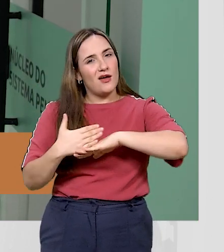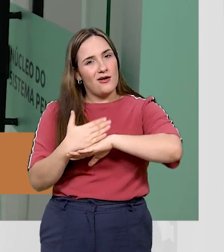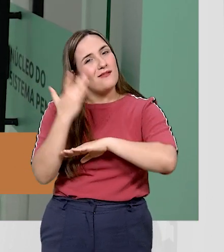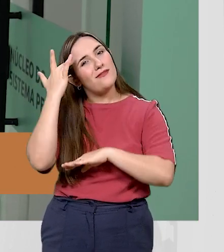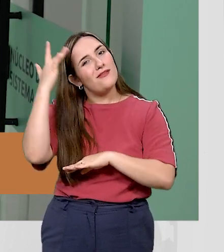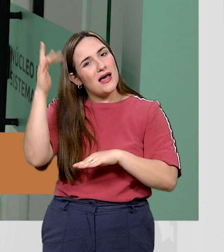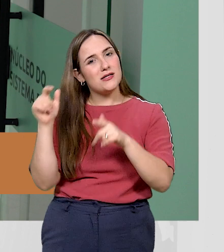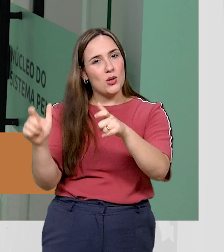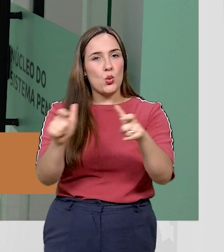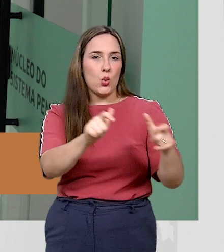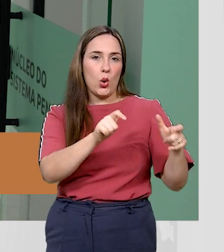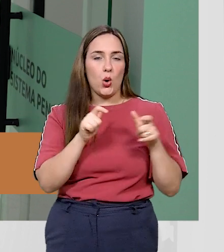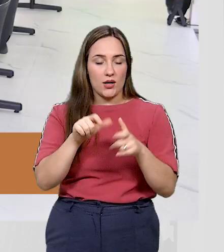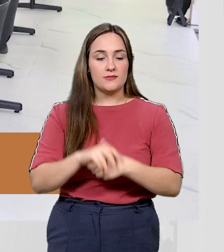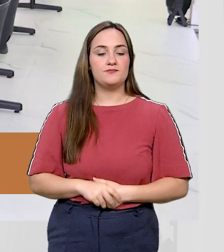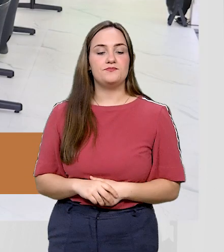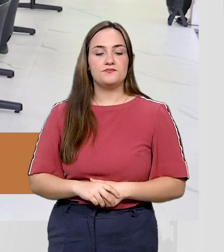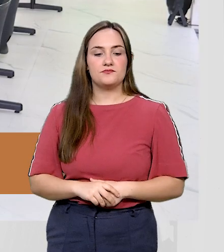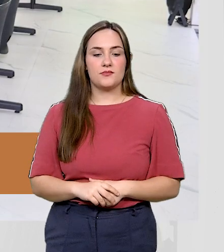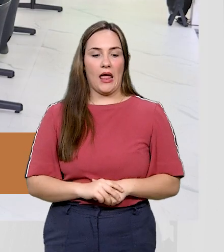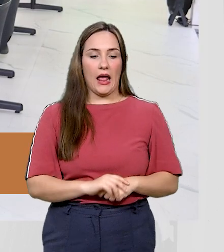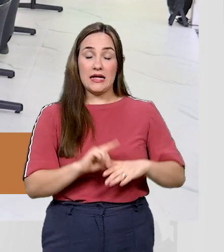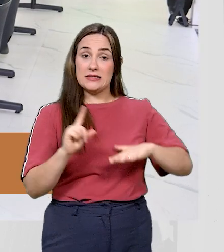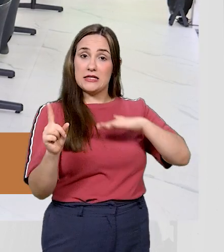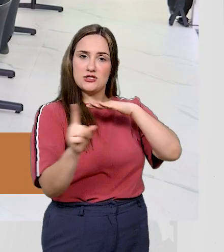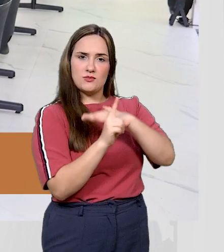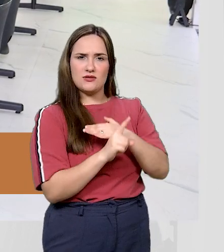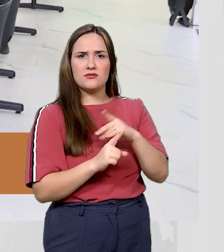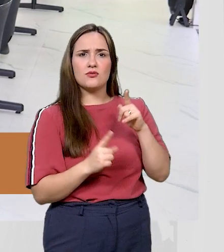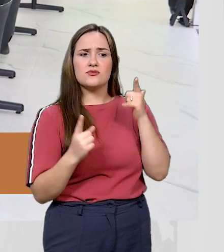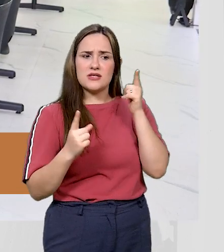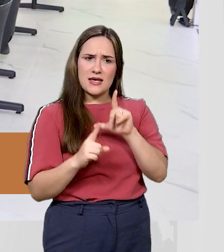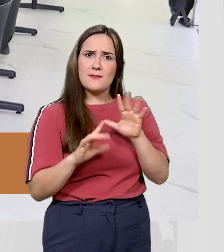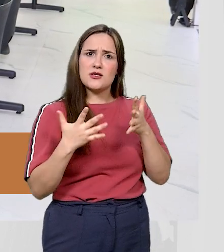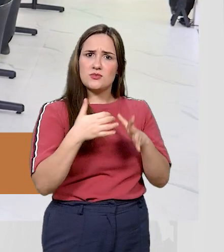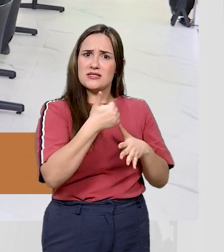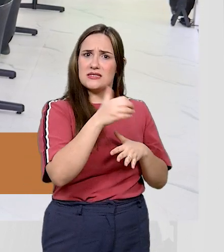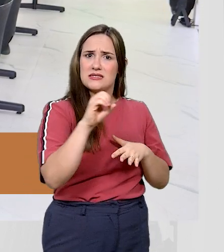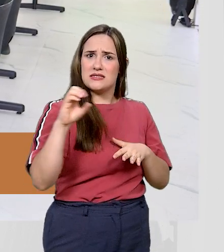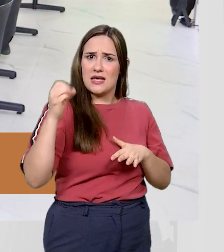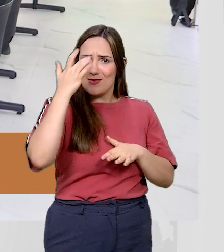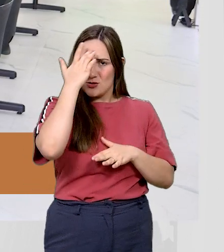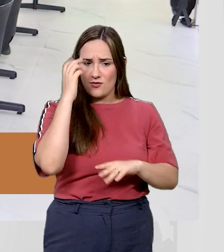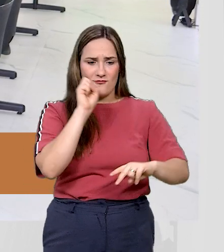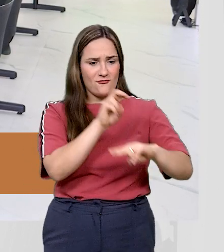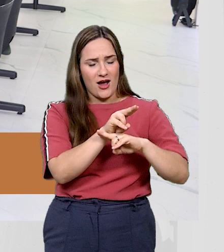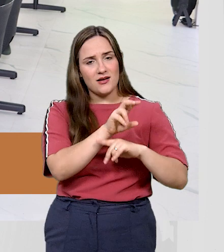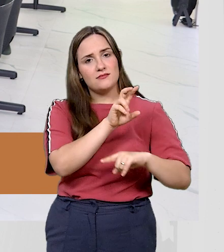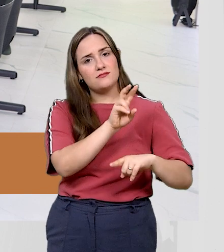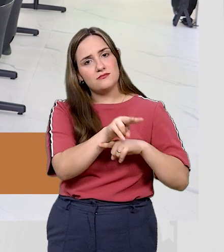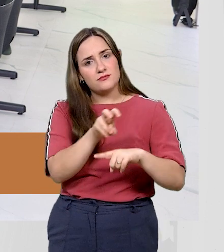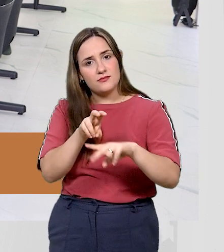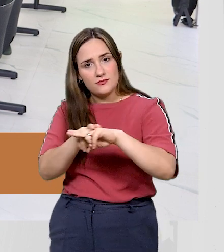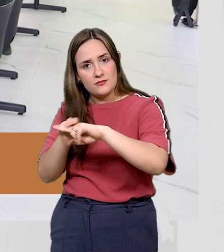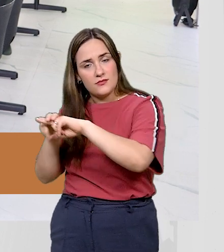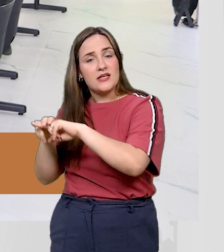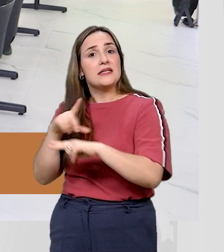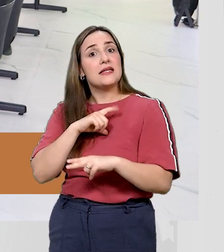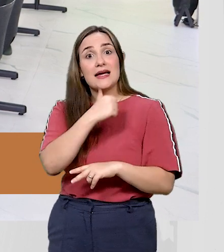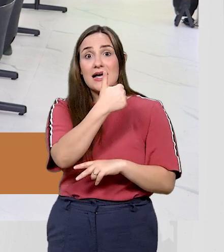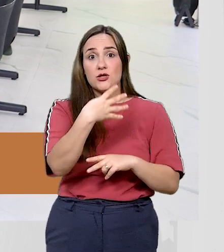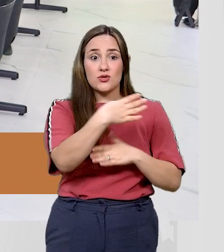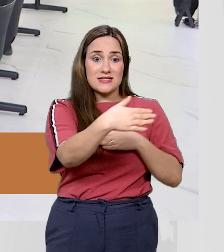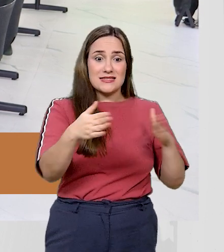acessibilidade e versatilidade dos espaços. A recepção tem capacidade para mais de 100 lugares e a unidade possui 14 gabinetes